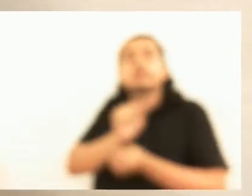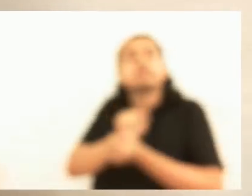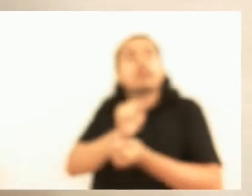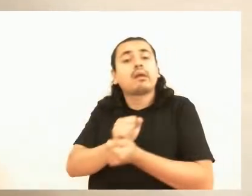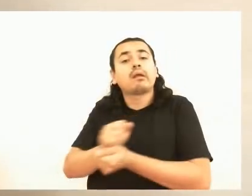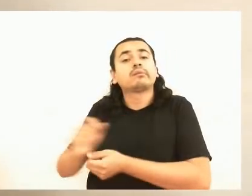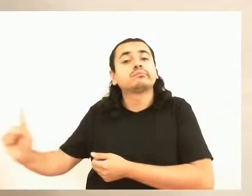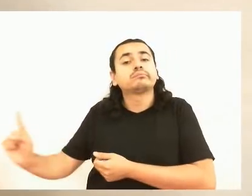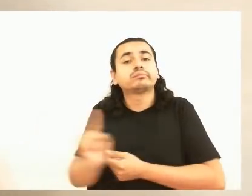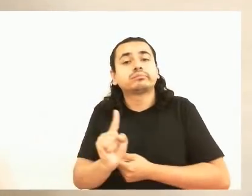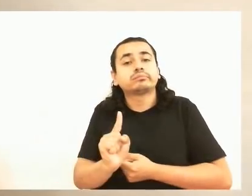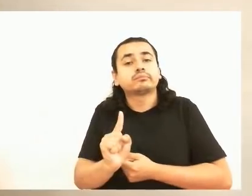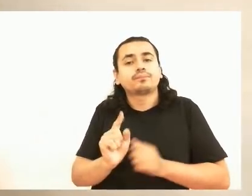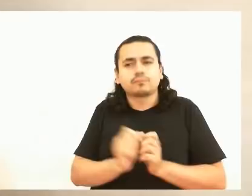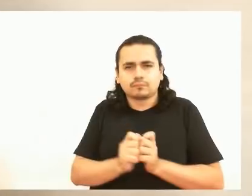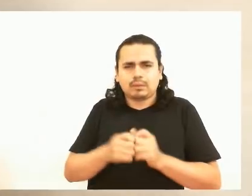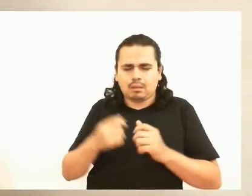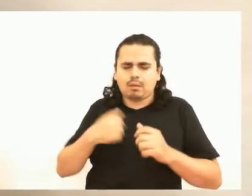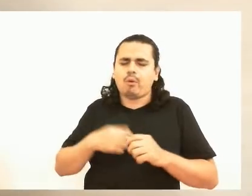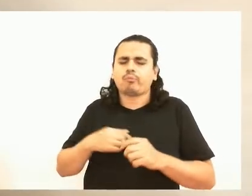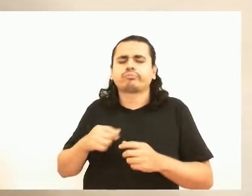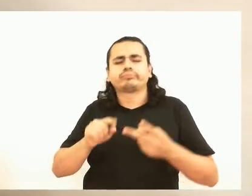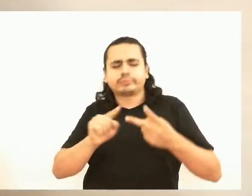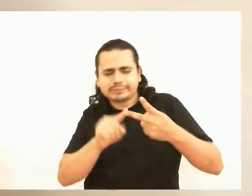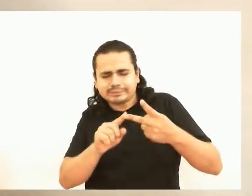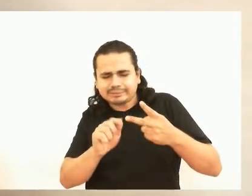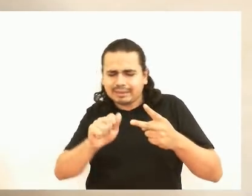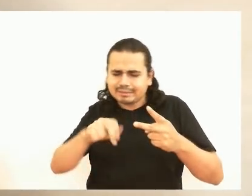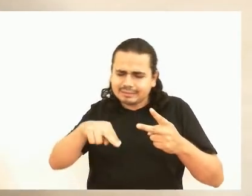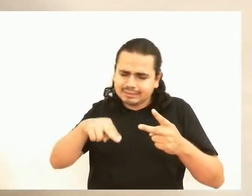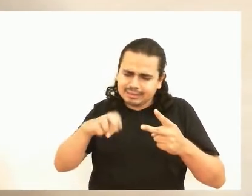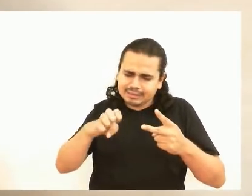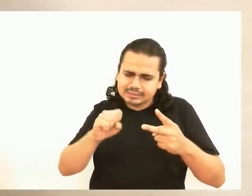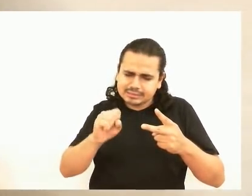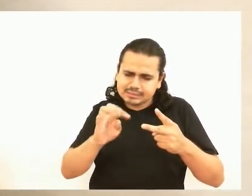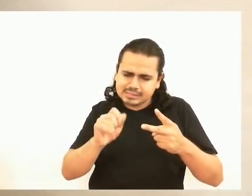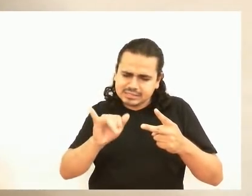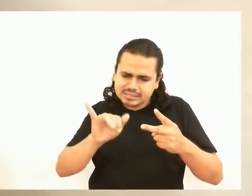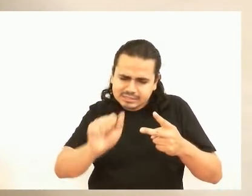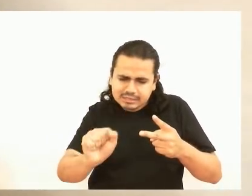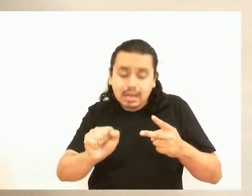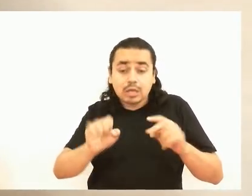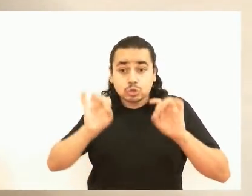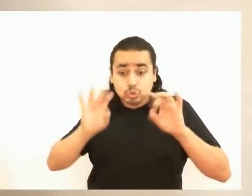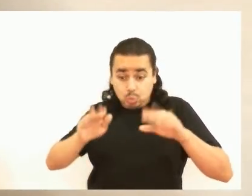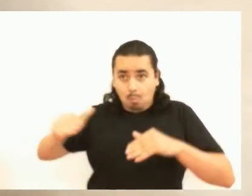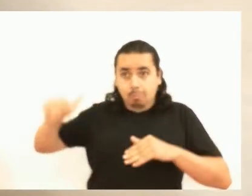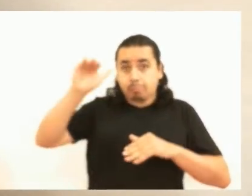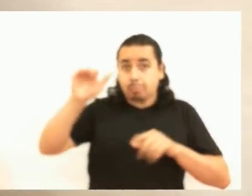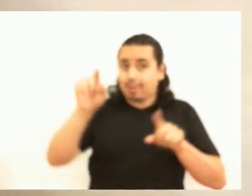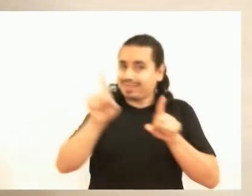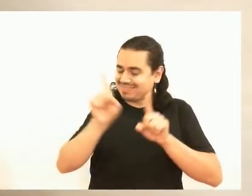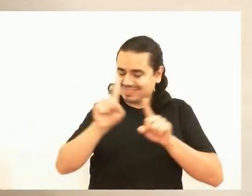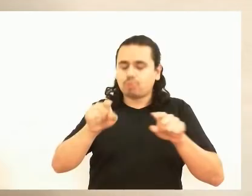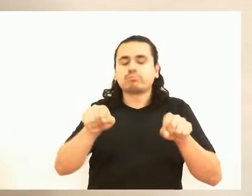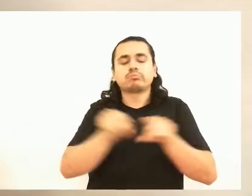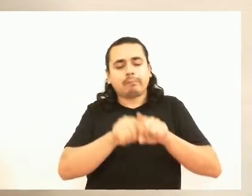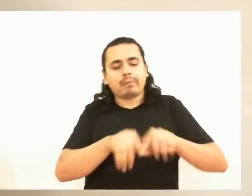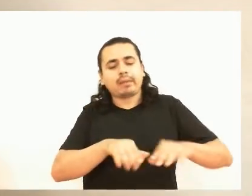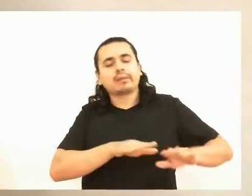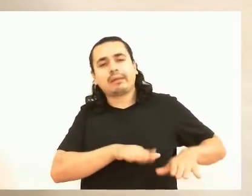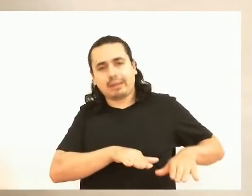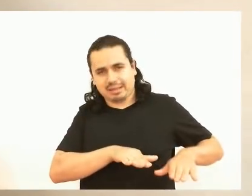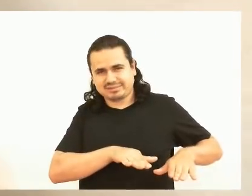e eu não estou falando só quando fala nesse desviado não estou falando só de adulto não tô falando também da criança então eu não tenho